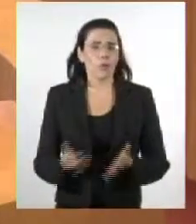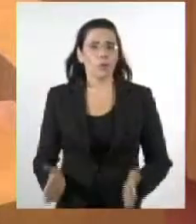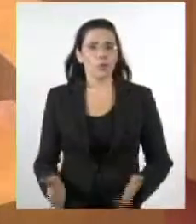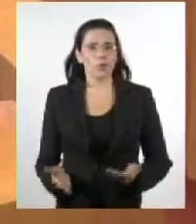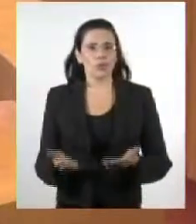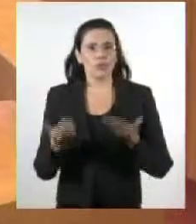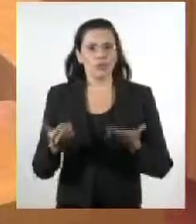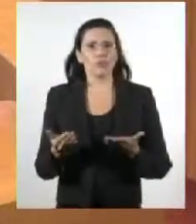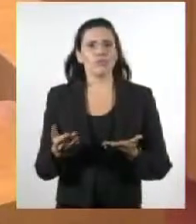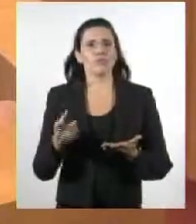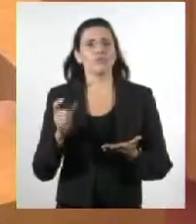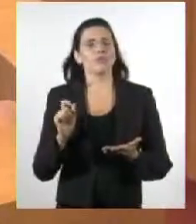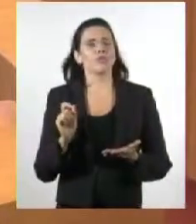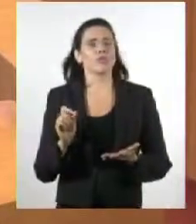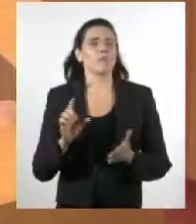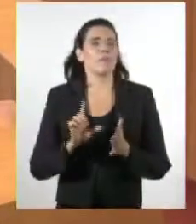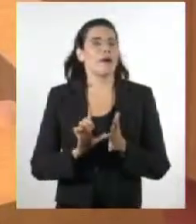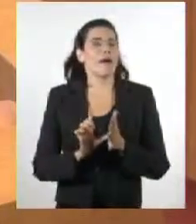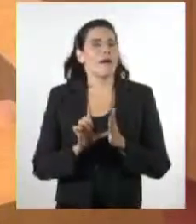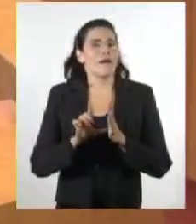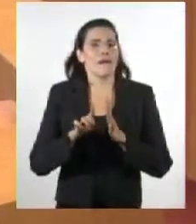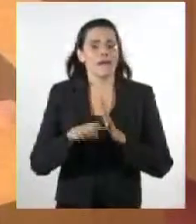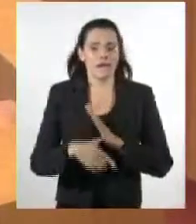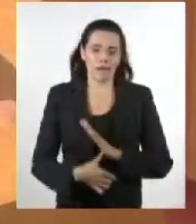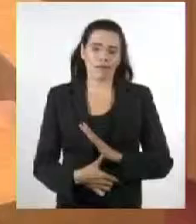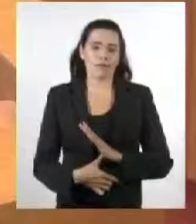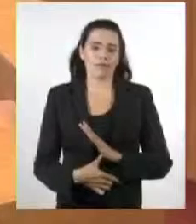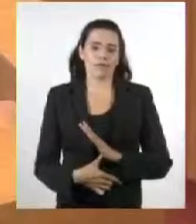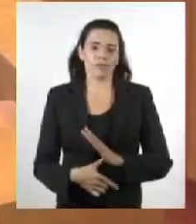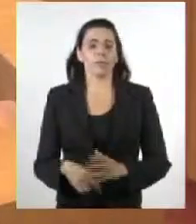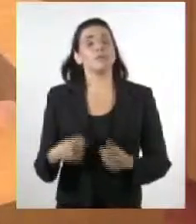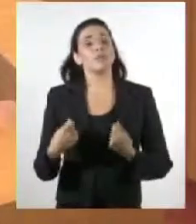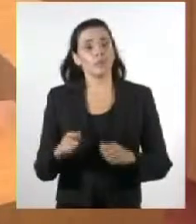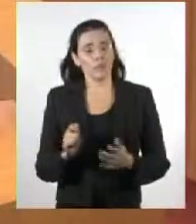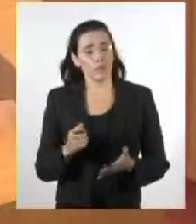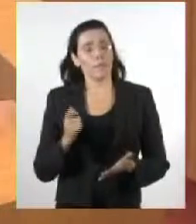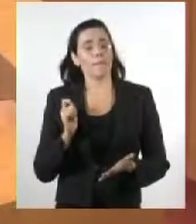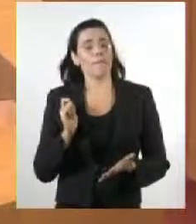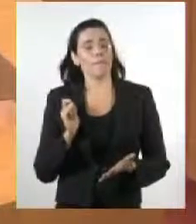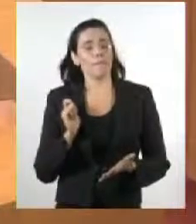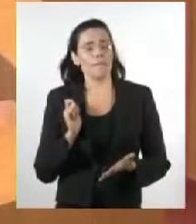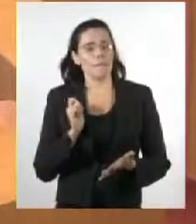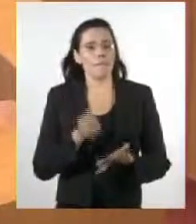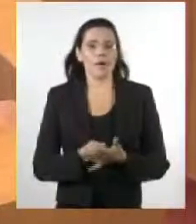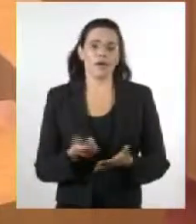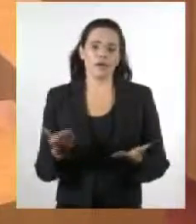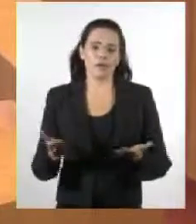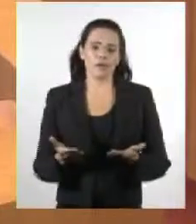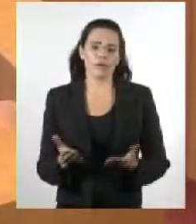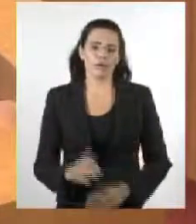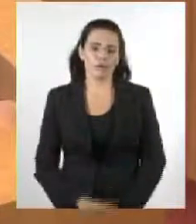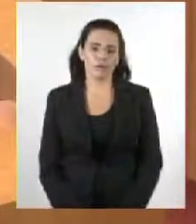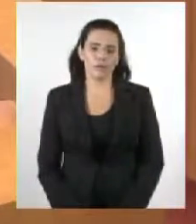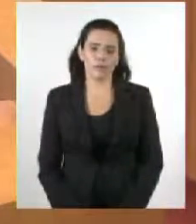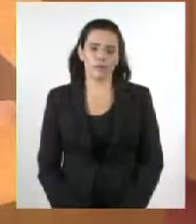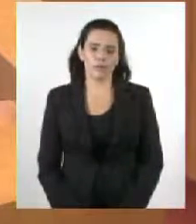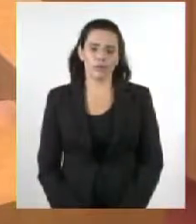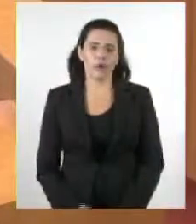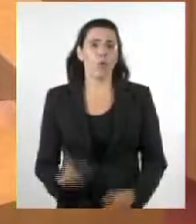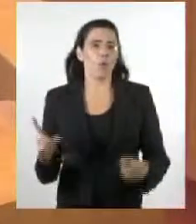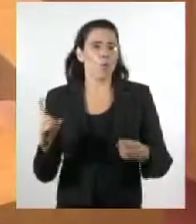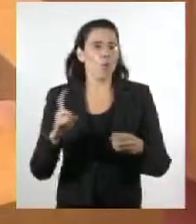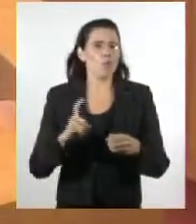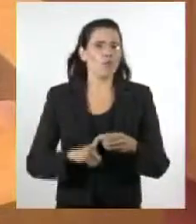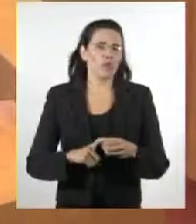já concluo, senhora presidente, que sejam pagos os incentivos atrasados que foram pactuados pelo